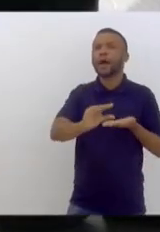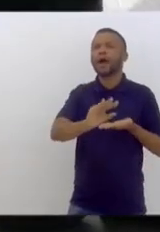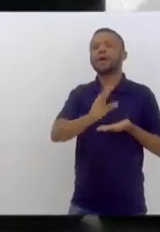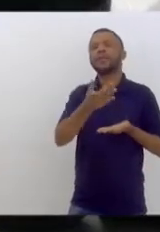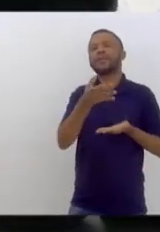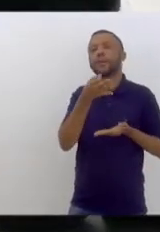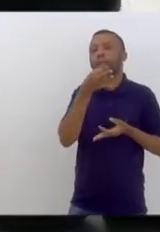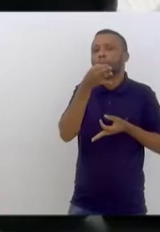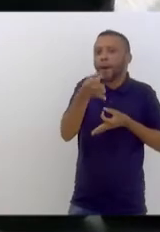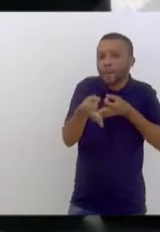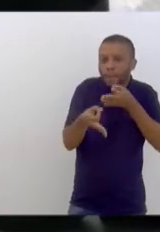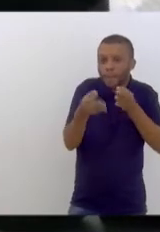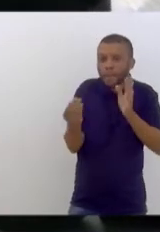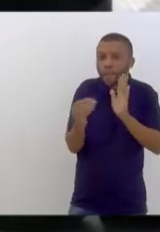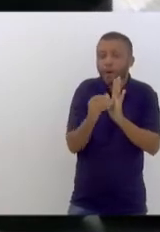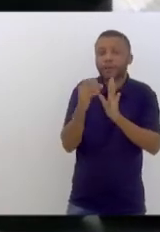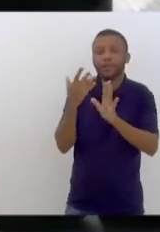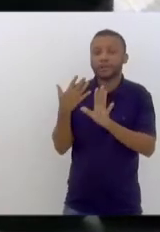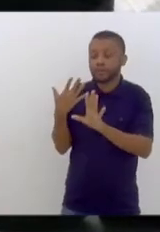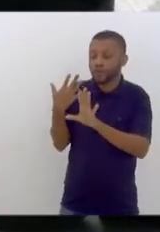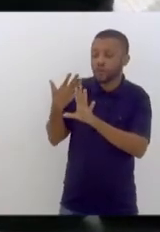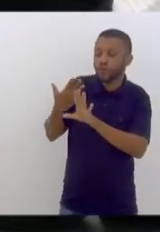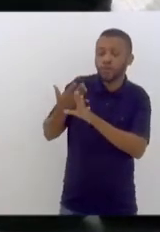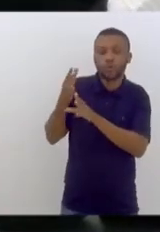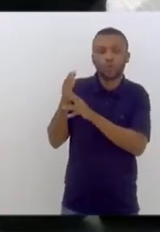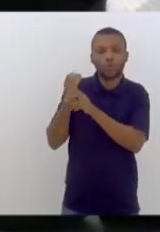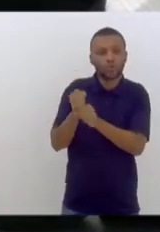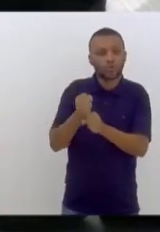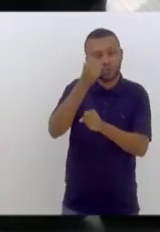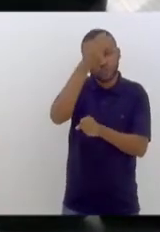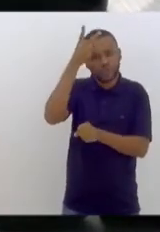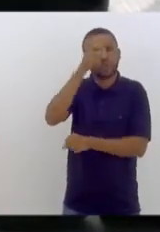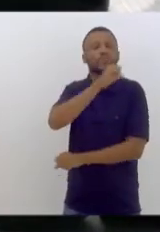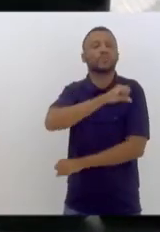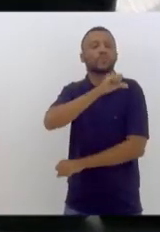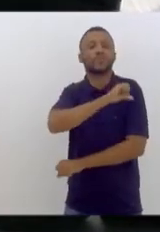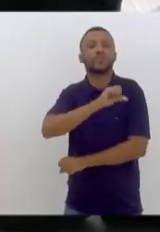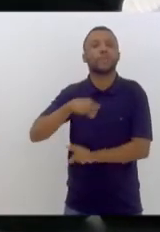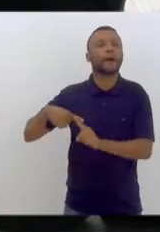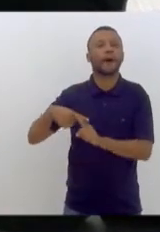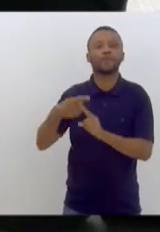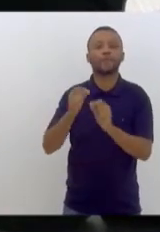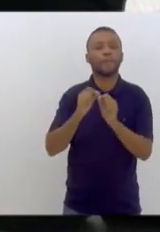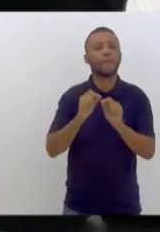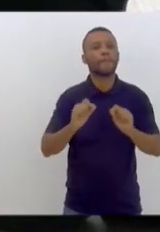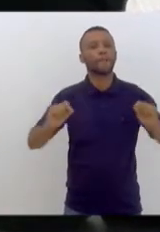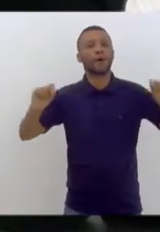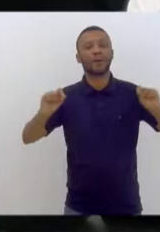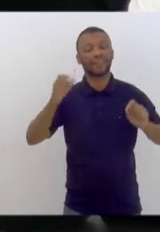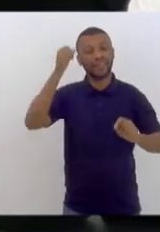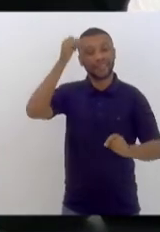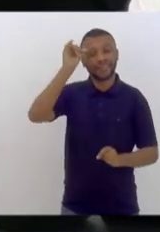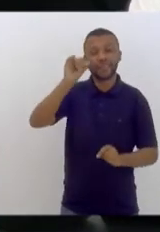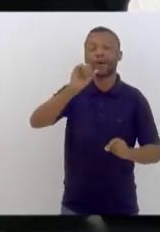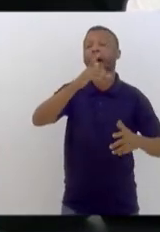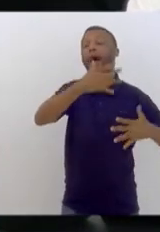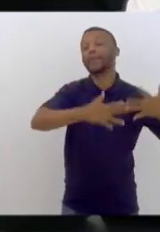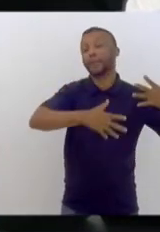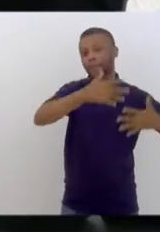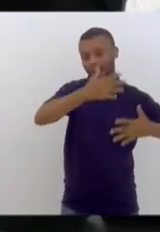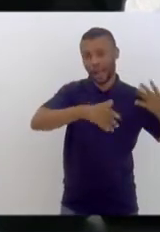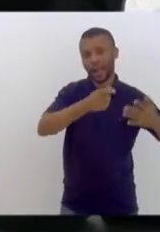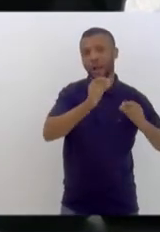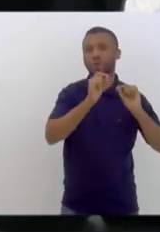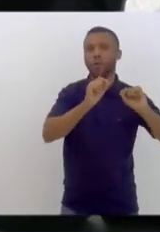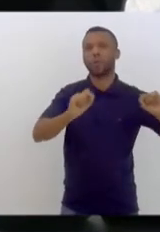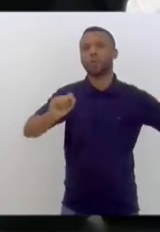esses retroativos do município do Rio de Janeiro e os municípios. Os municípios não saem prejudicados. Perfeitamente.